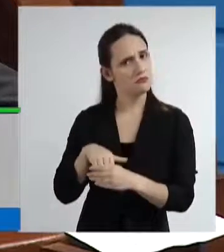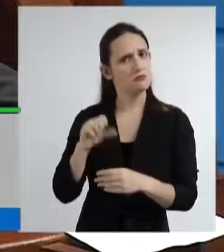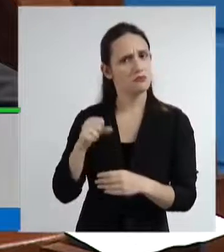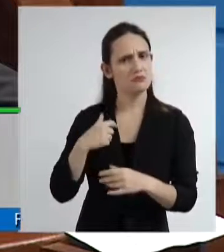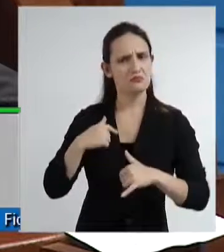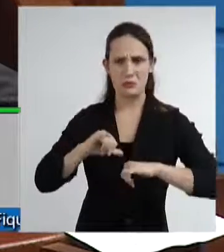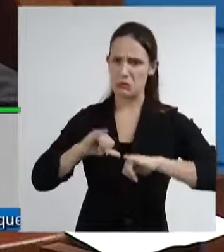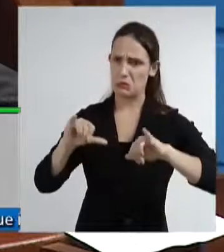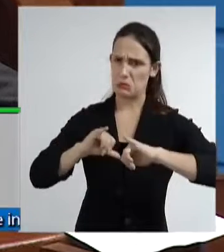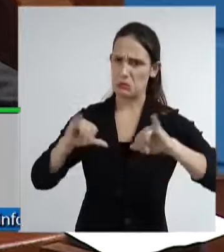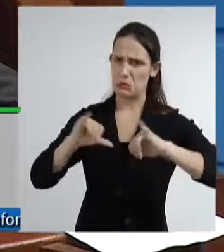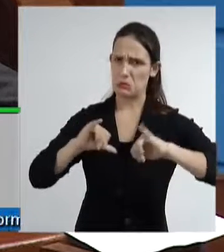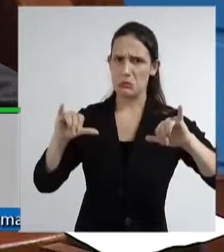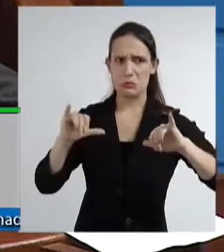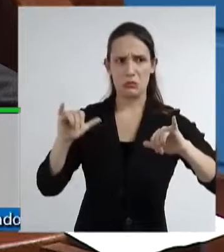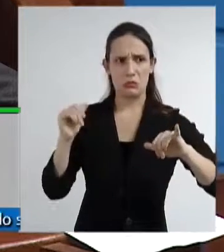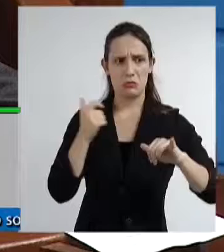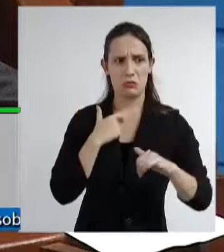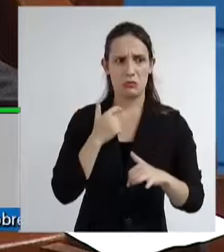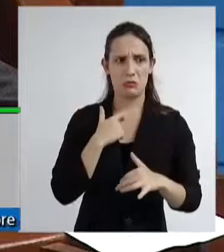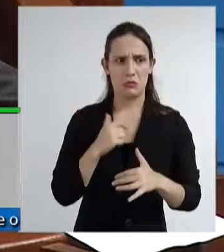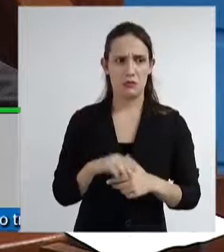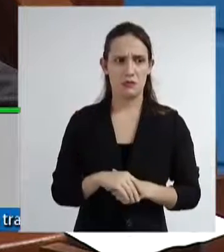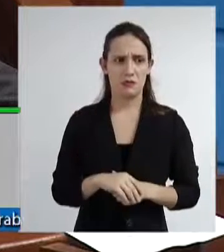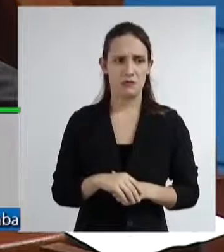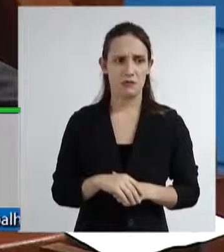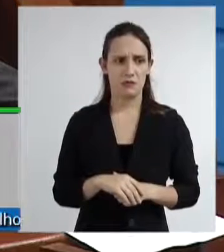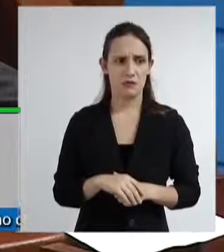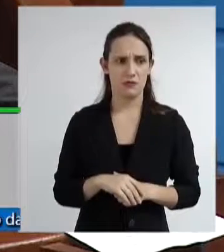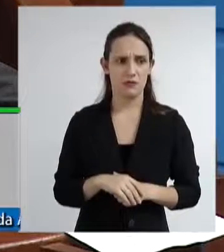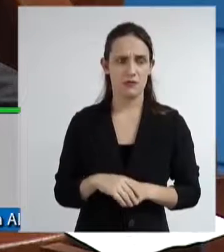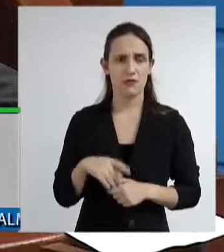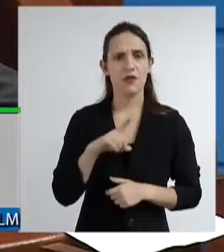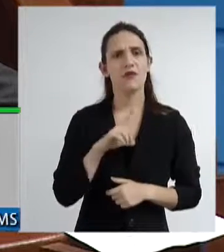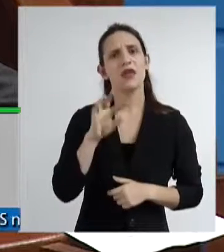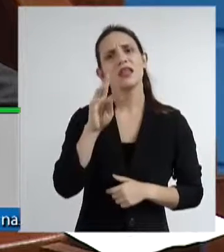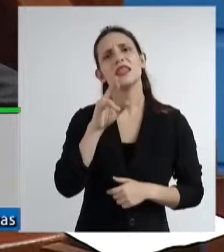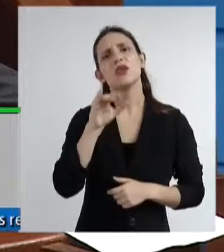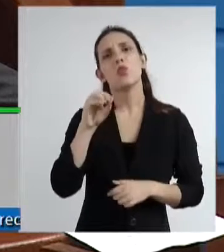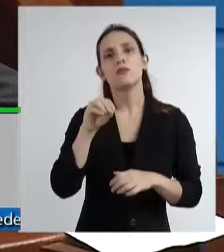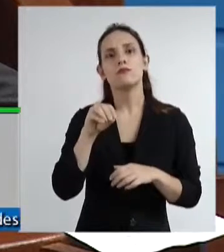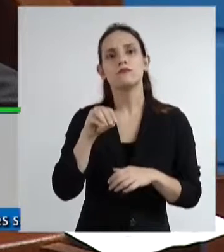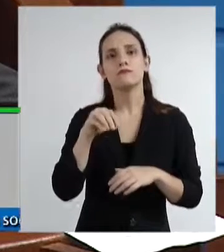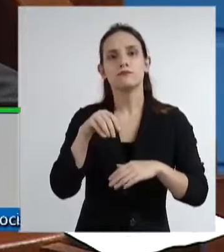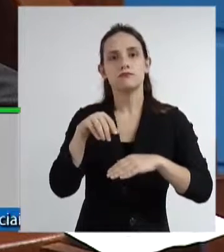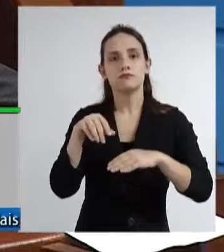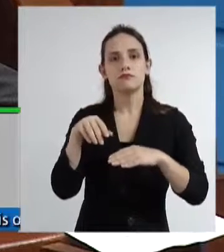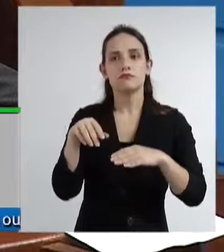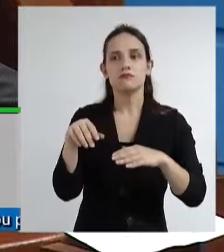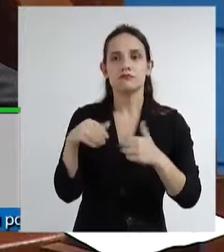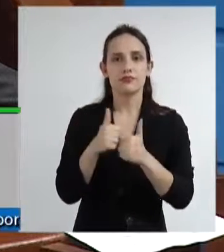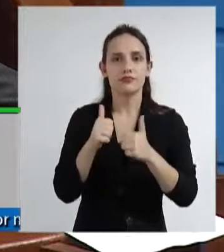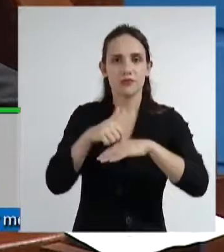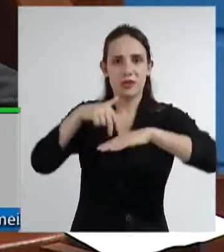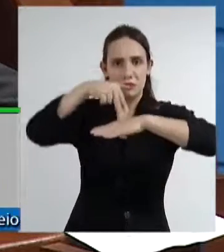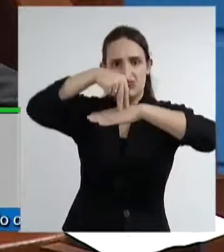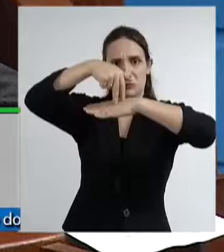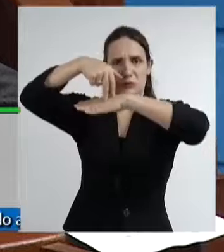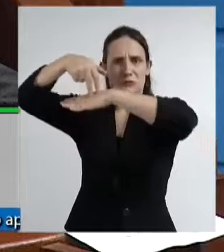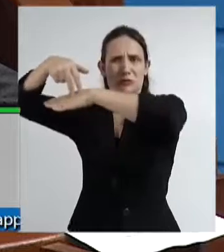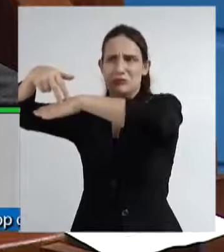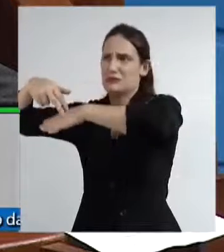campanha, inclusive, estive em cima de trio elétrico, falando do governador